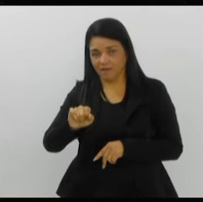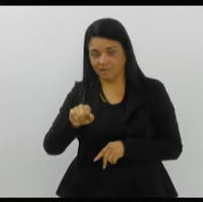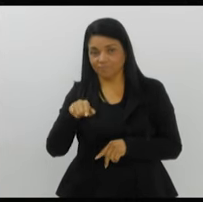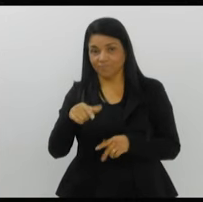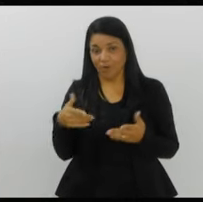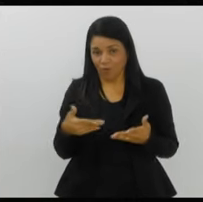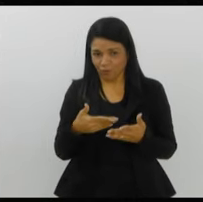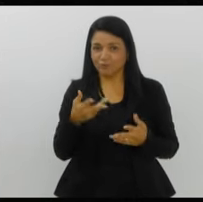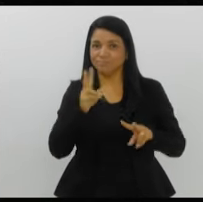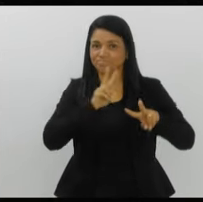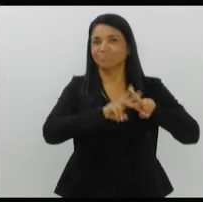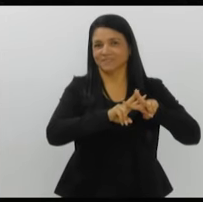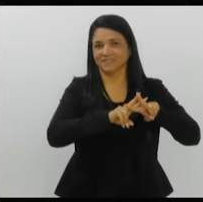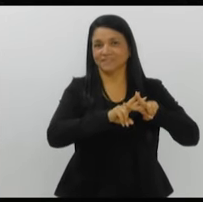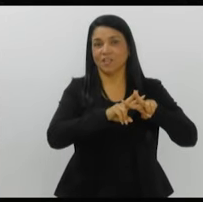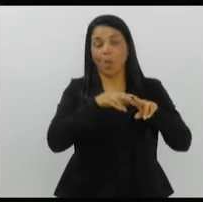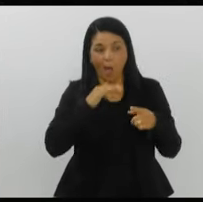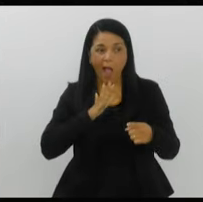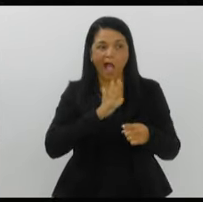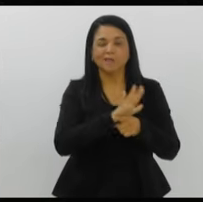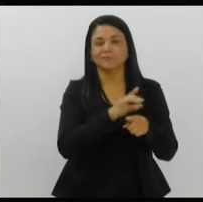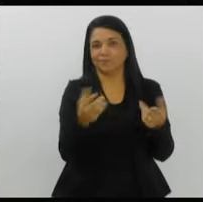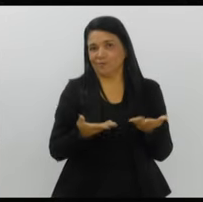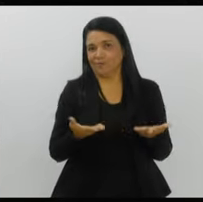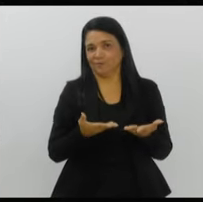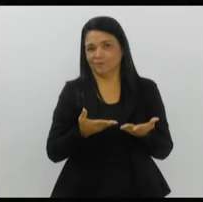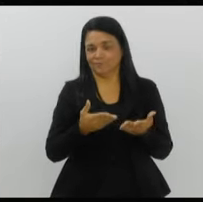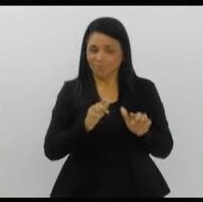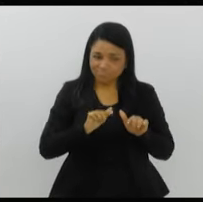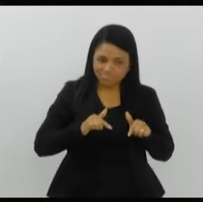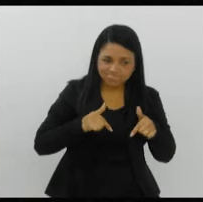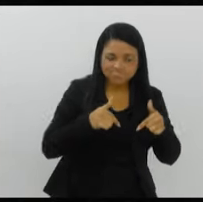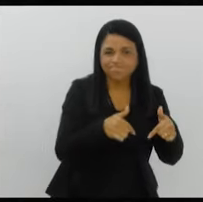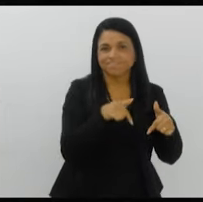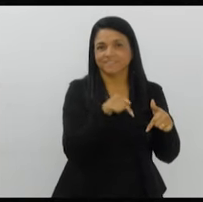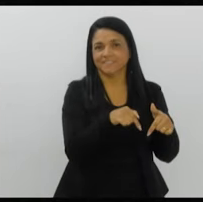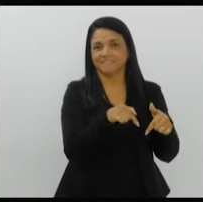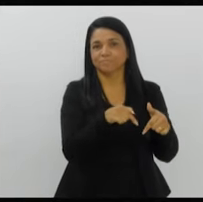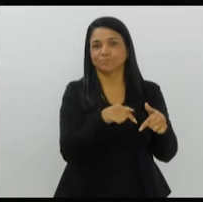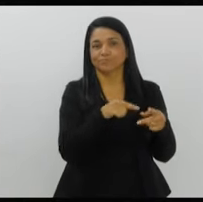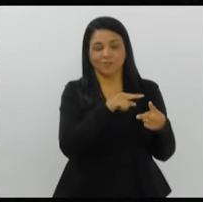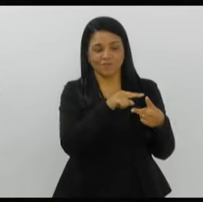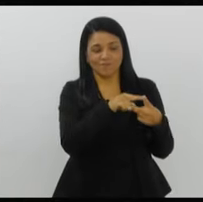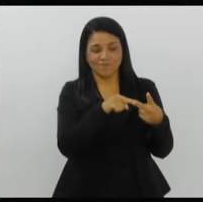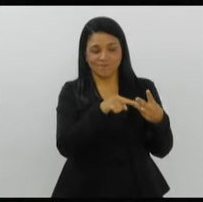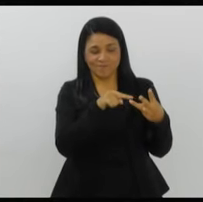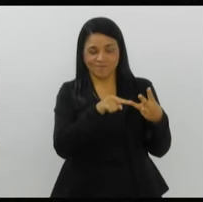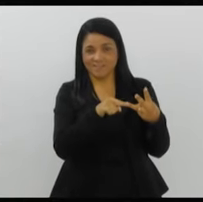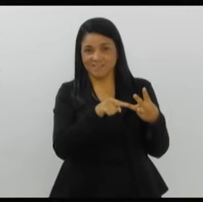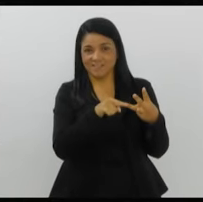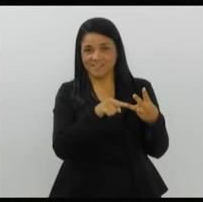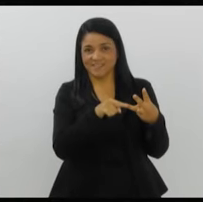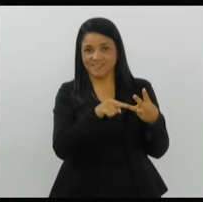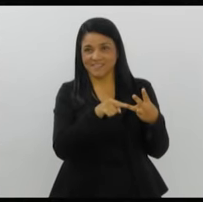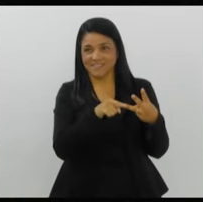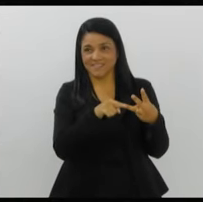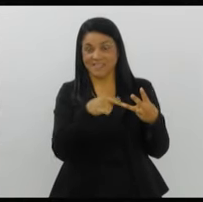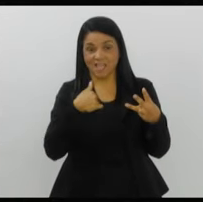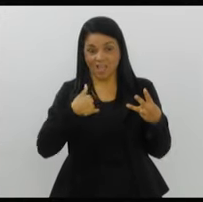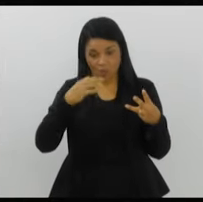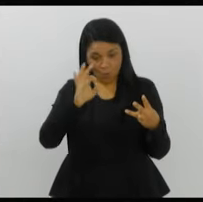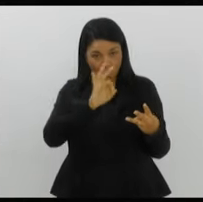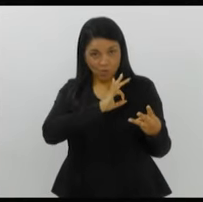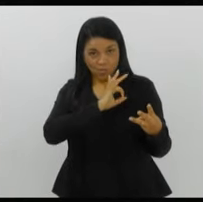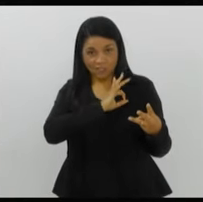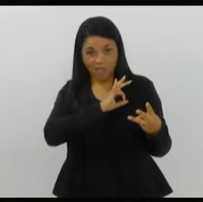até colaborei ali, que chegando lá para ver toda a ação, mais um elemento foi preso e eu estava presente, e, graças a Deus, como policial que